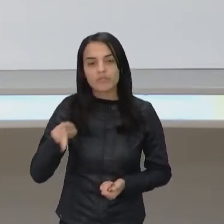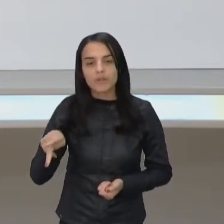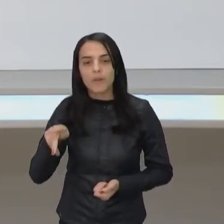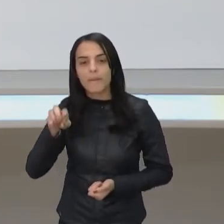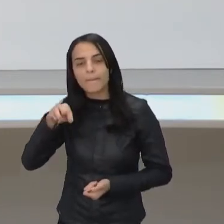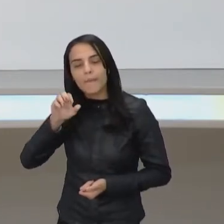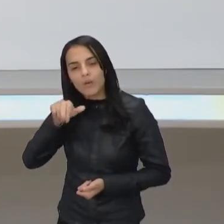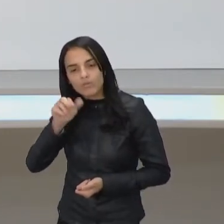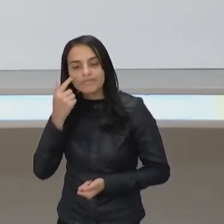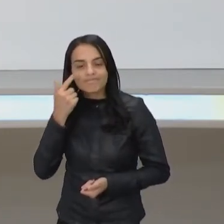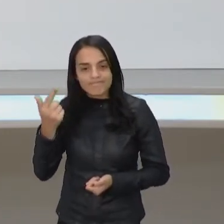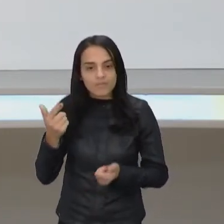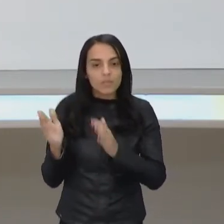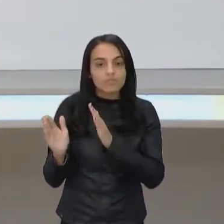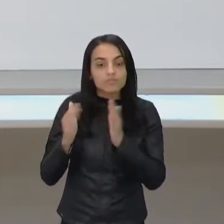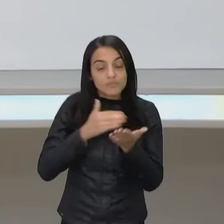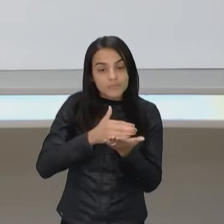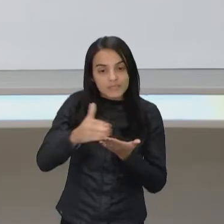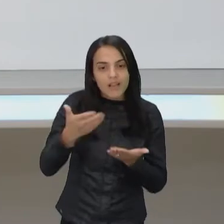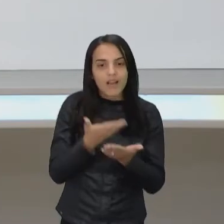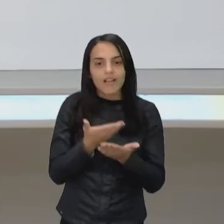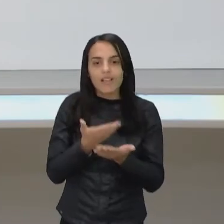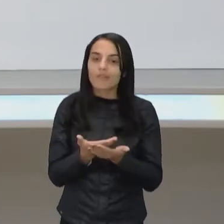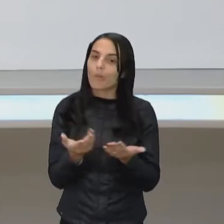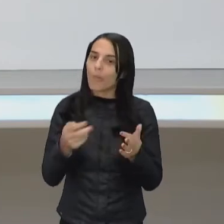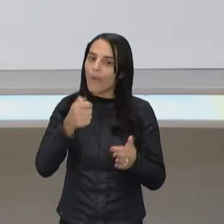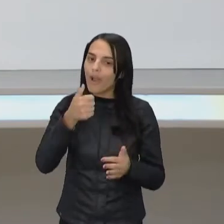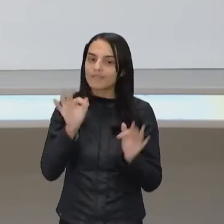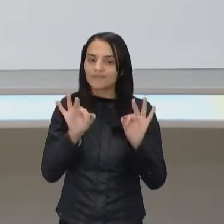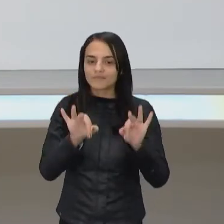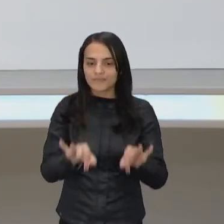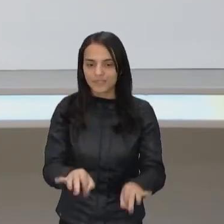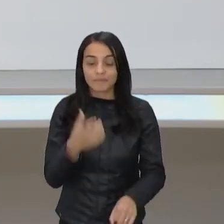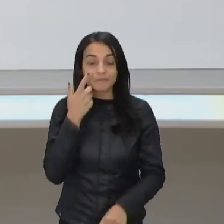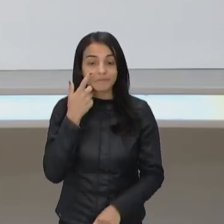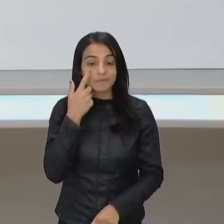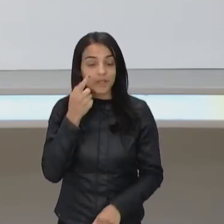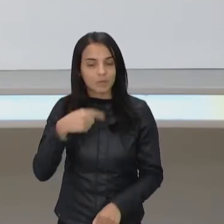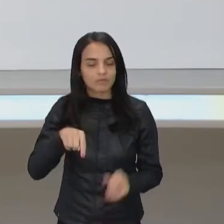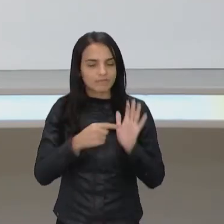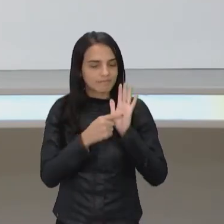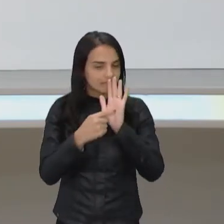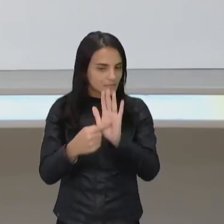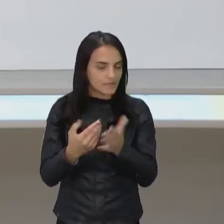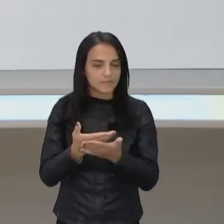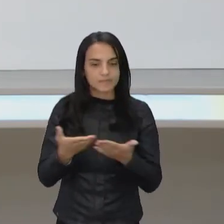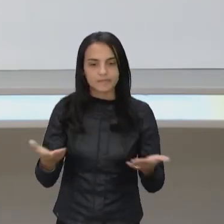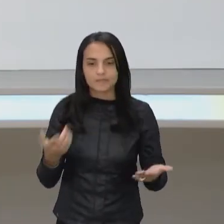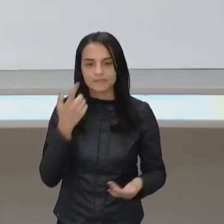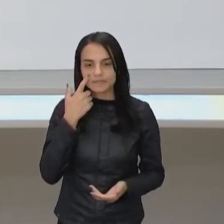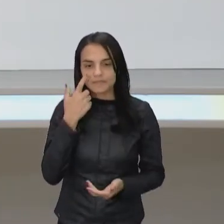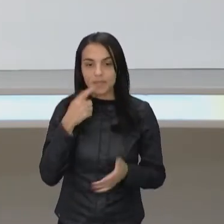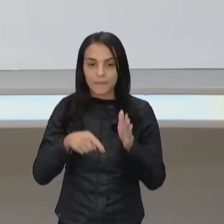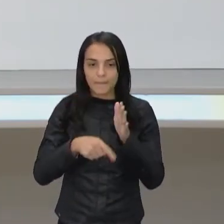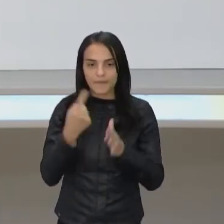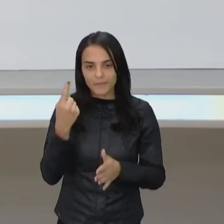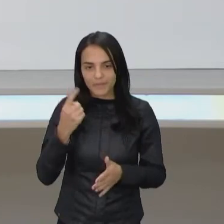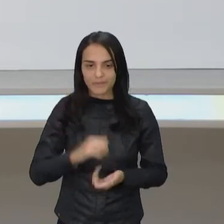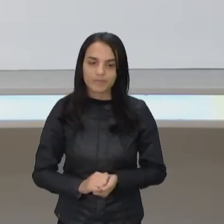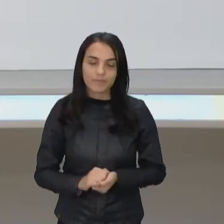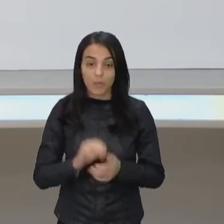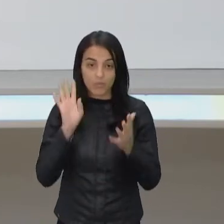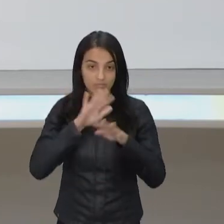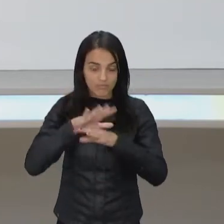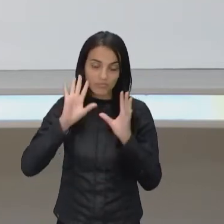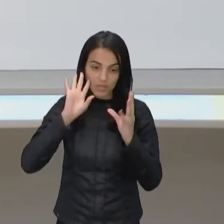então eficiência energética já chegando na reta final. Olha só o que a gente trouxe aí para você. Primeiro fazer aquela apanhada geral